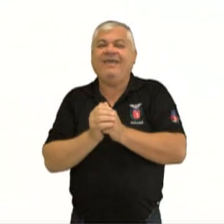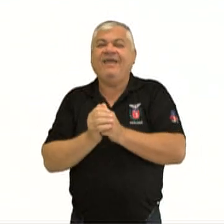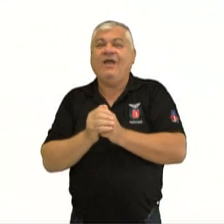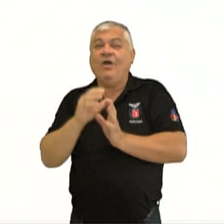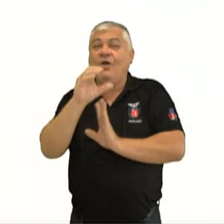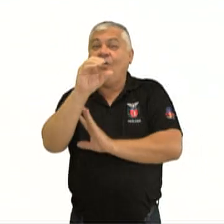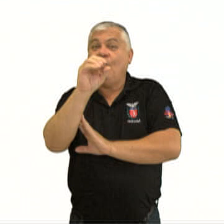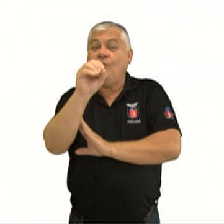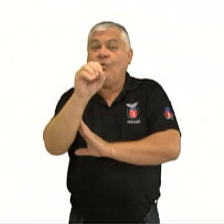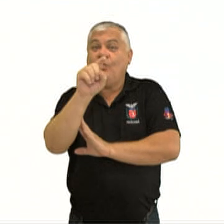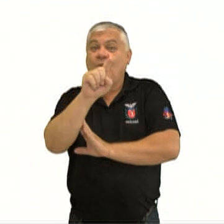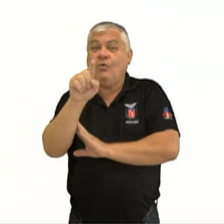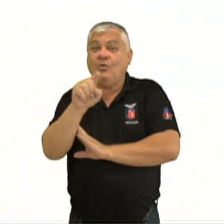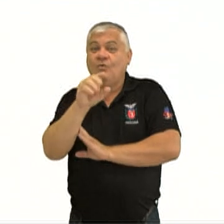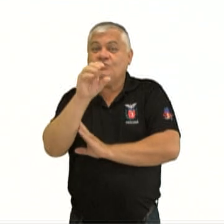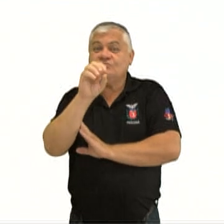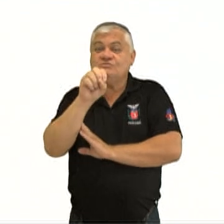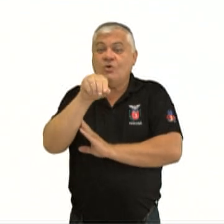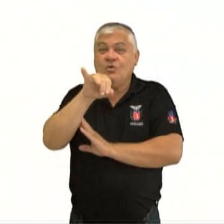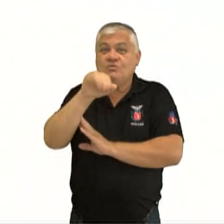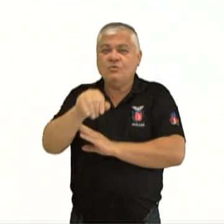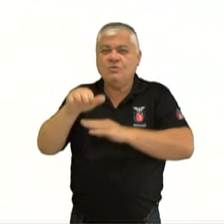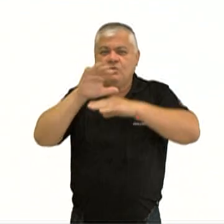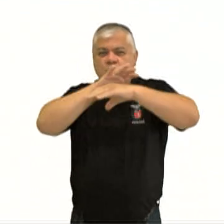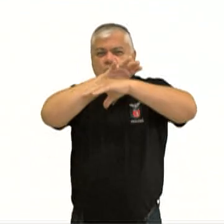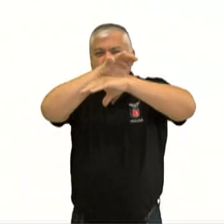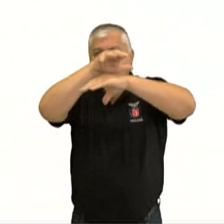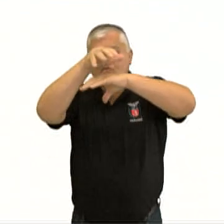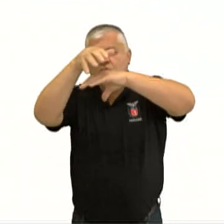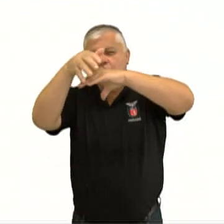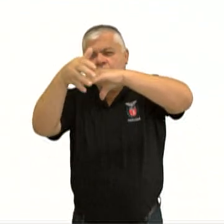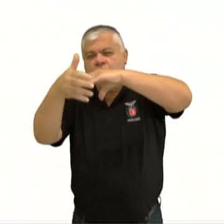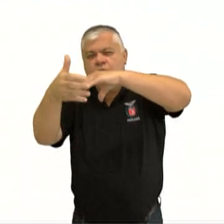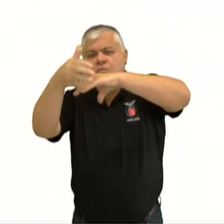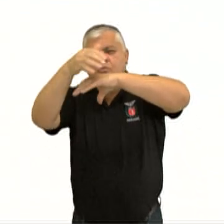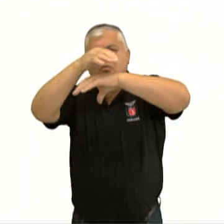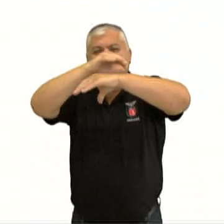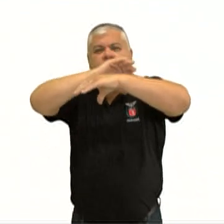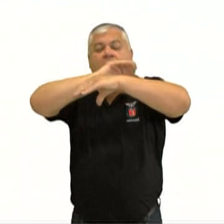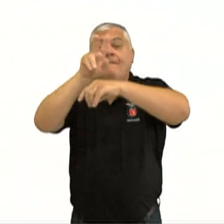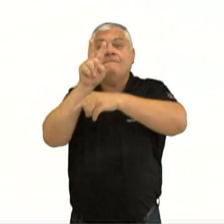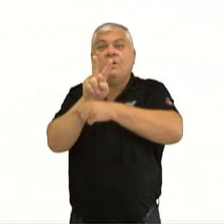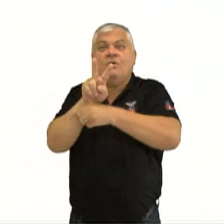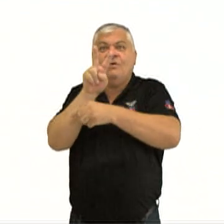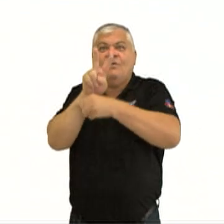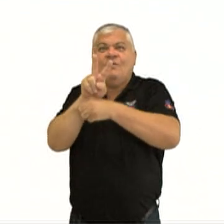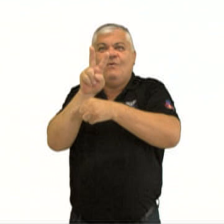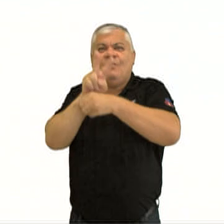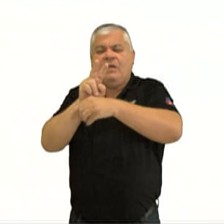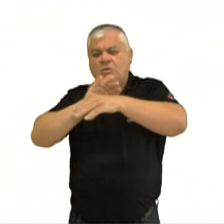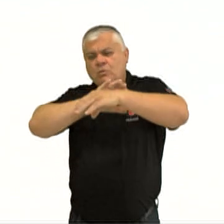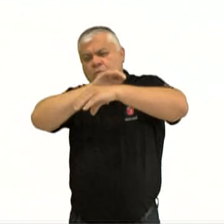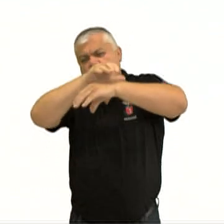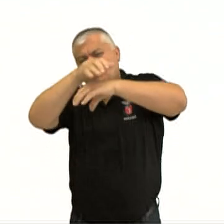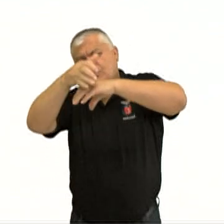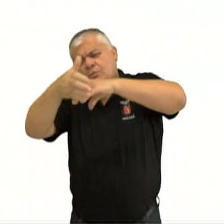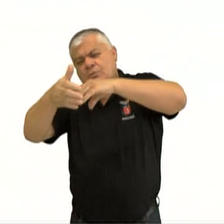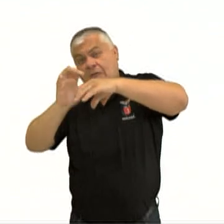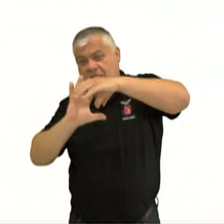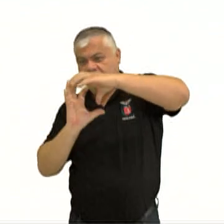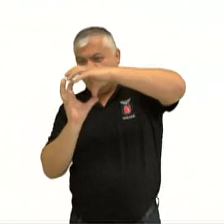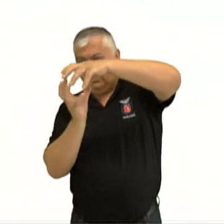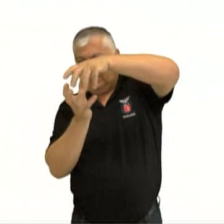camada de ozônio. Não existia. É uma camada que protege o nosso planeta contra os